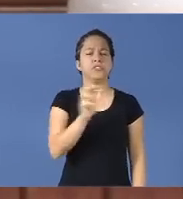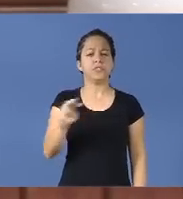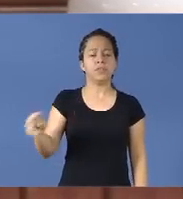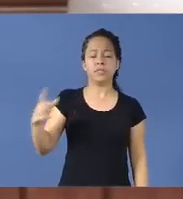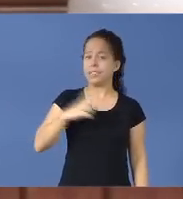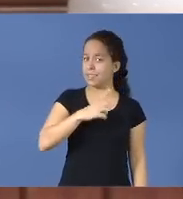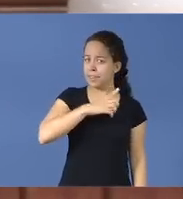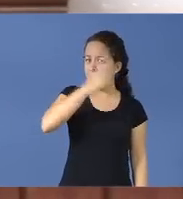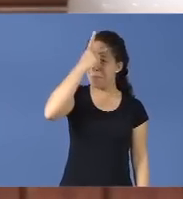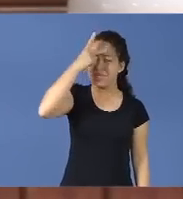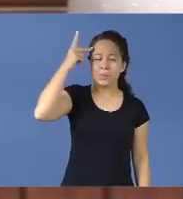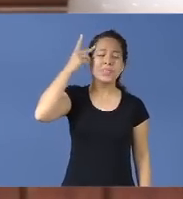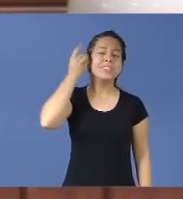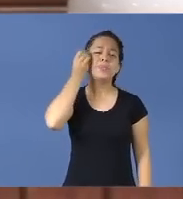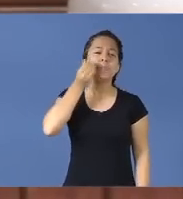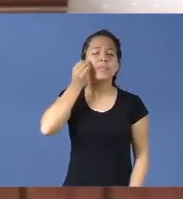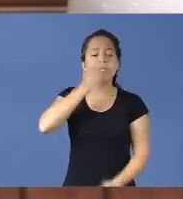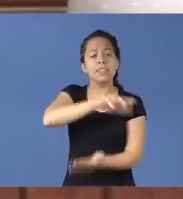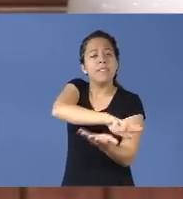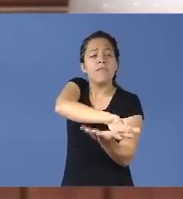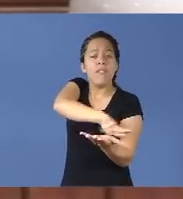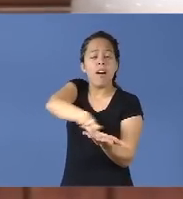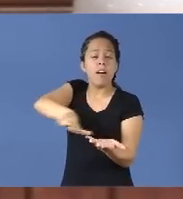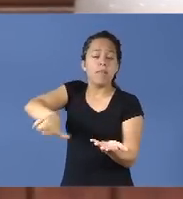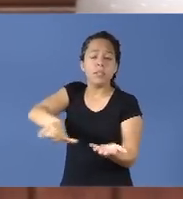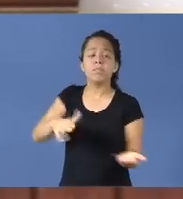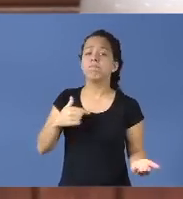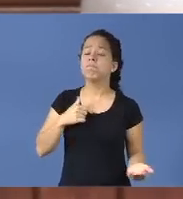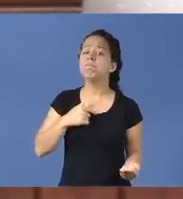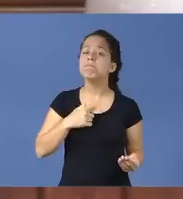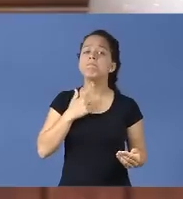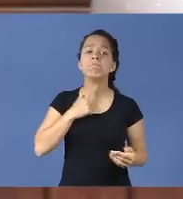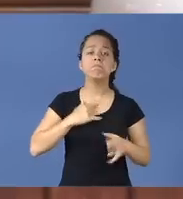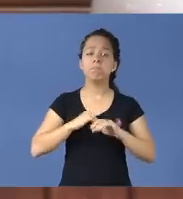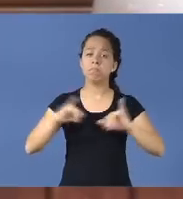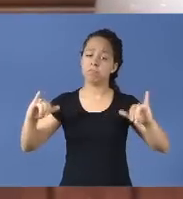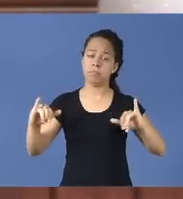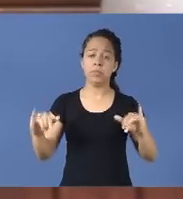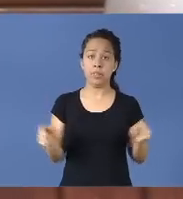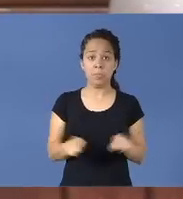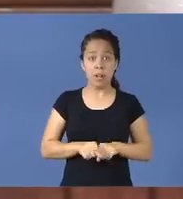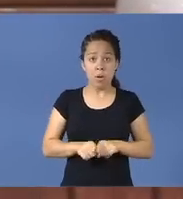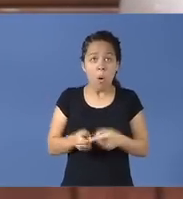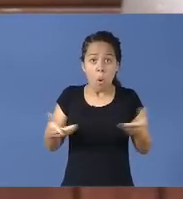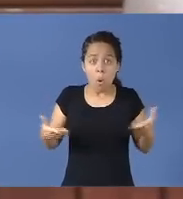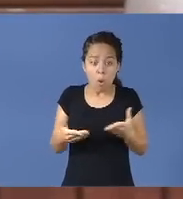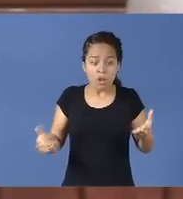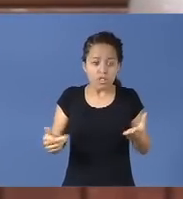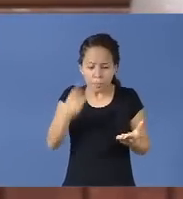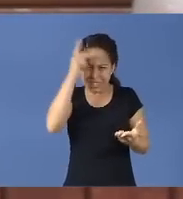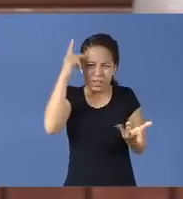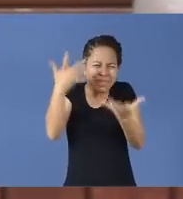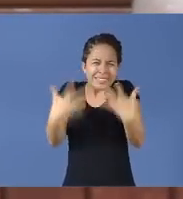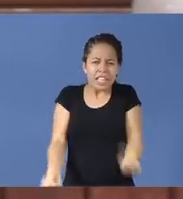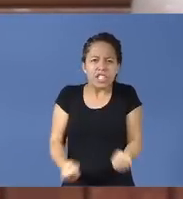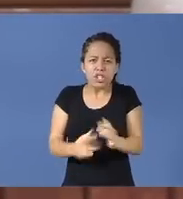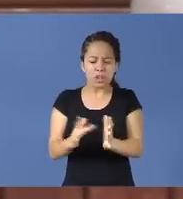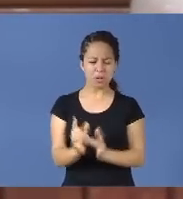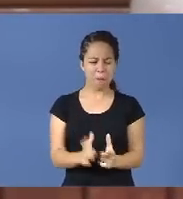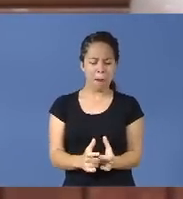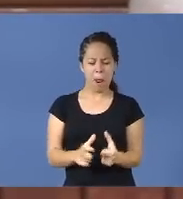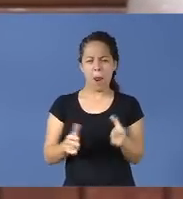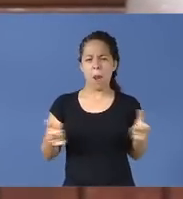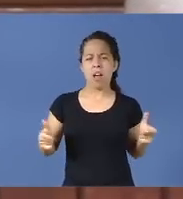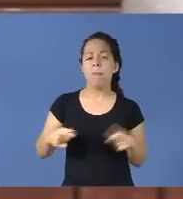experiência. E outra coisa mais que eu quero dizer, o maior número de conversões hoje está sendo na escola bíblica dominical. E